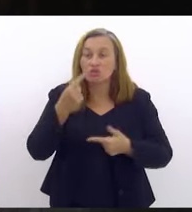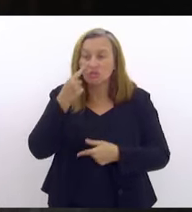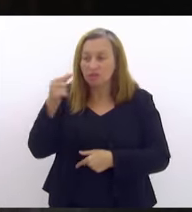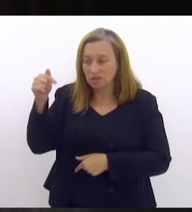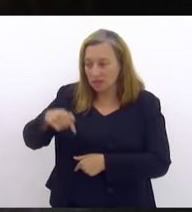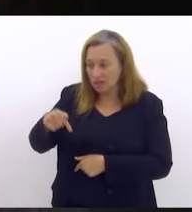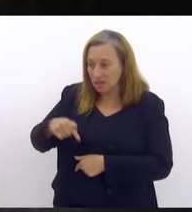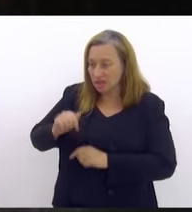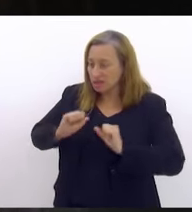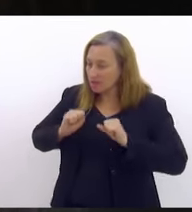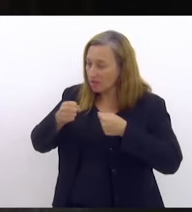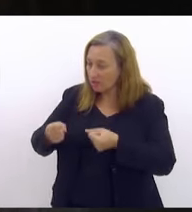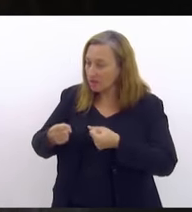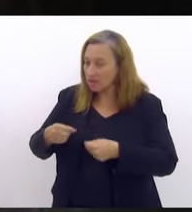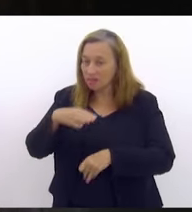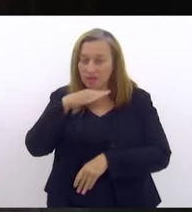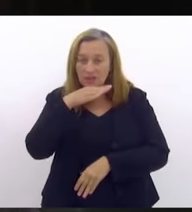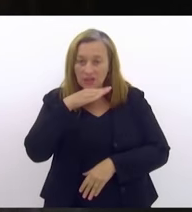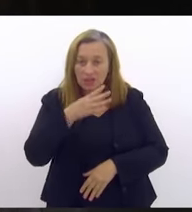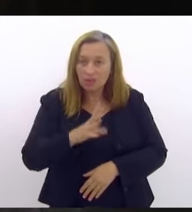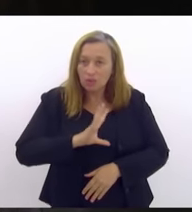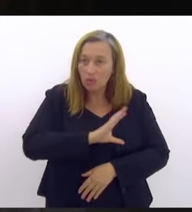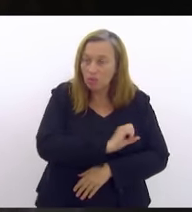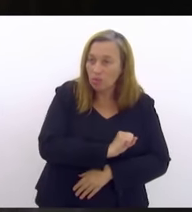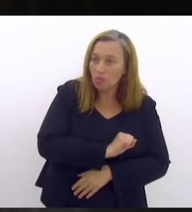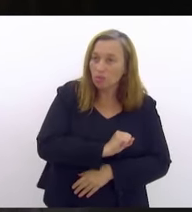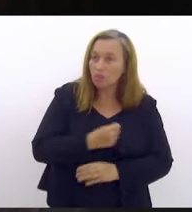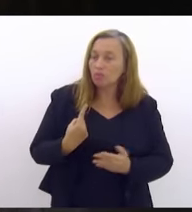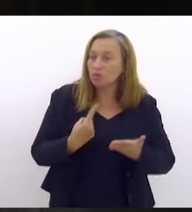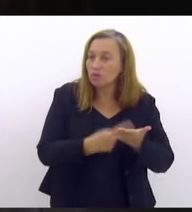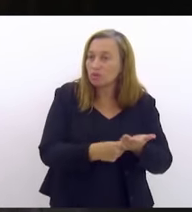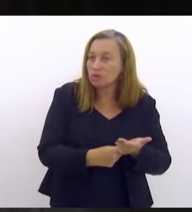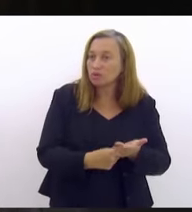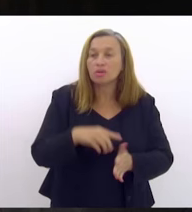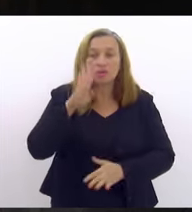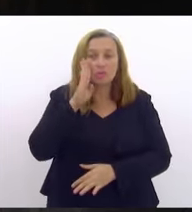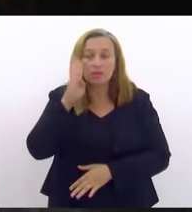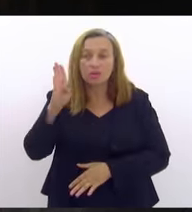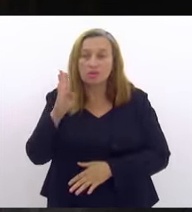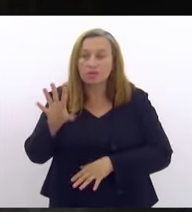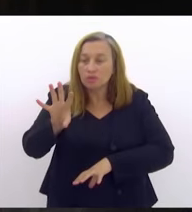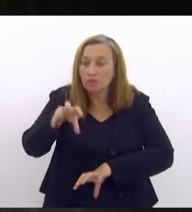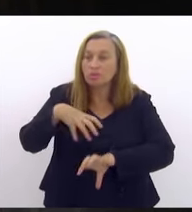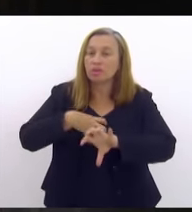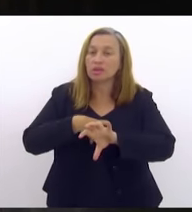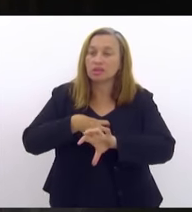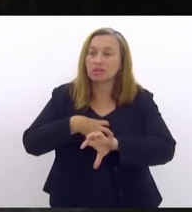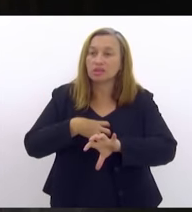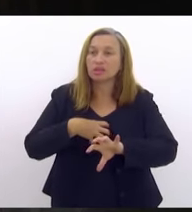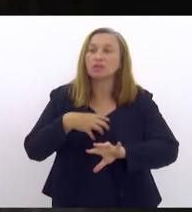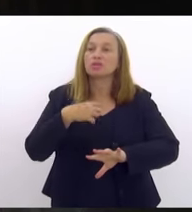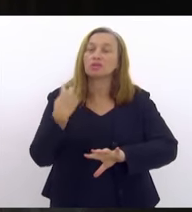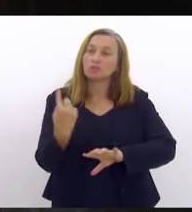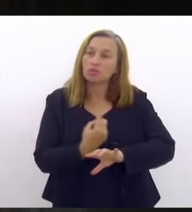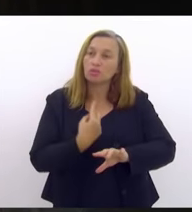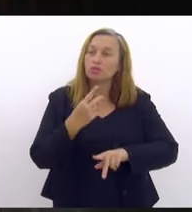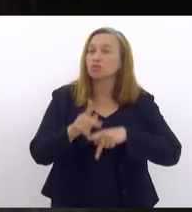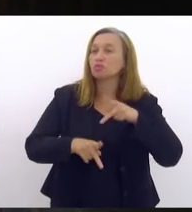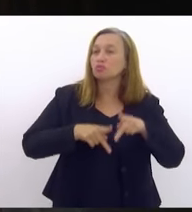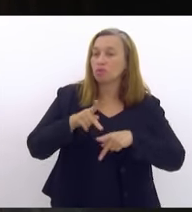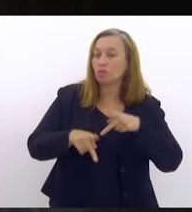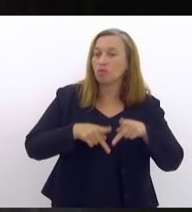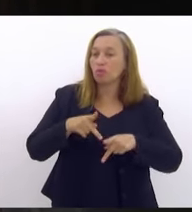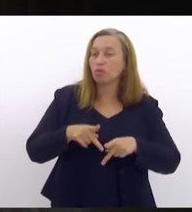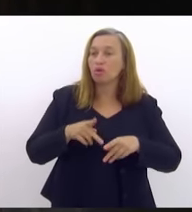aqui defendendo Mangaratiba com amor, com comprometimento e, o principal, com empatia à nossa população. Isso é um motivo de